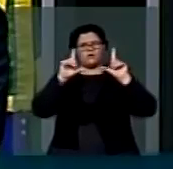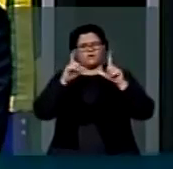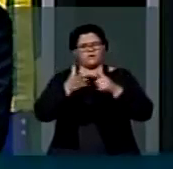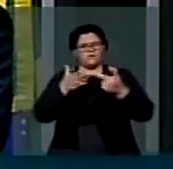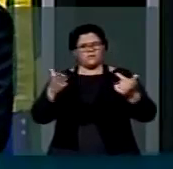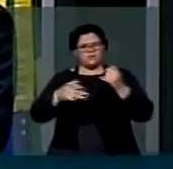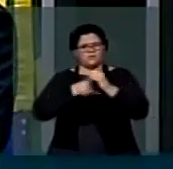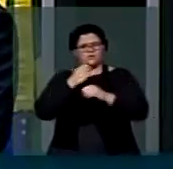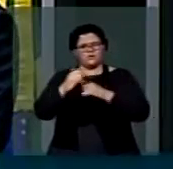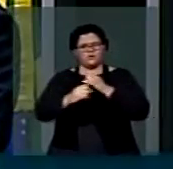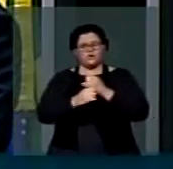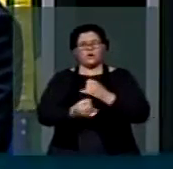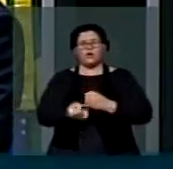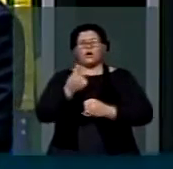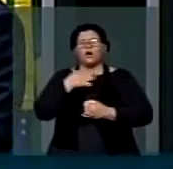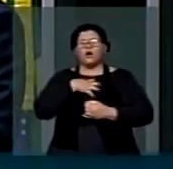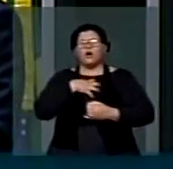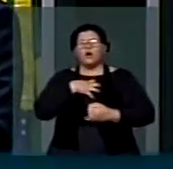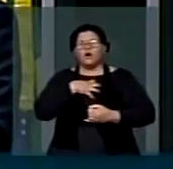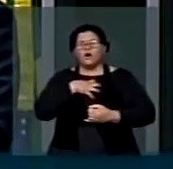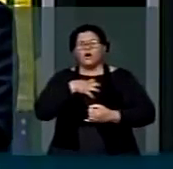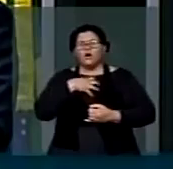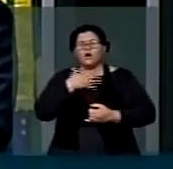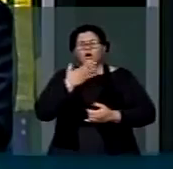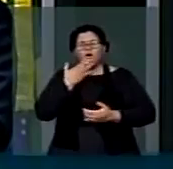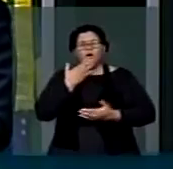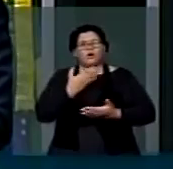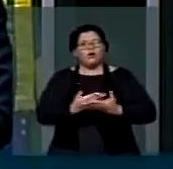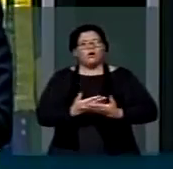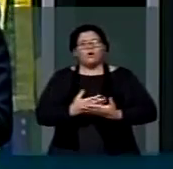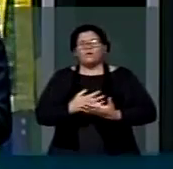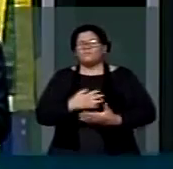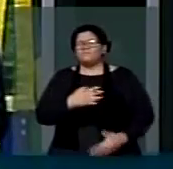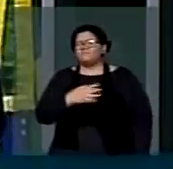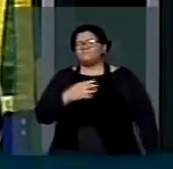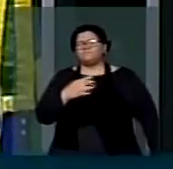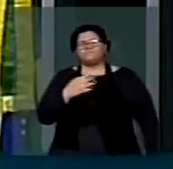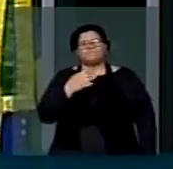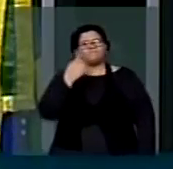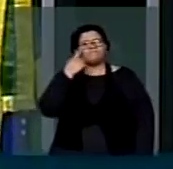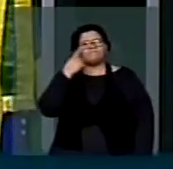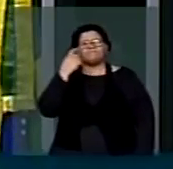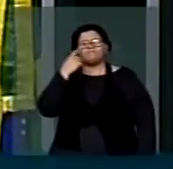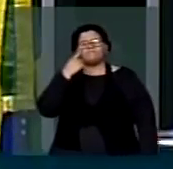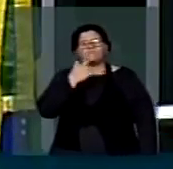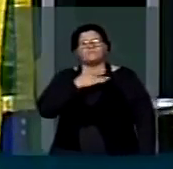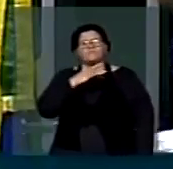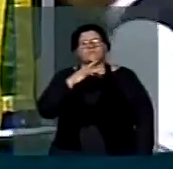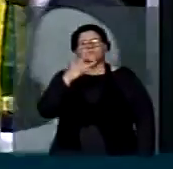se sentiu, segundo as suas palavras, uma mercadoria.